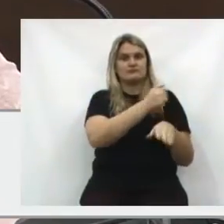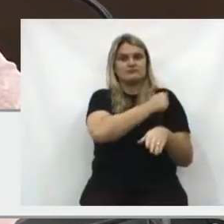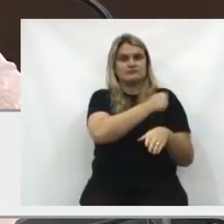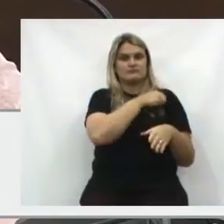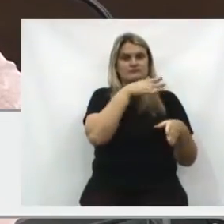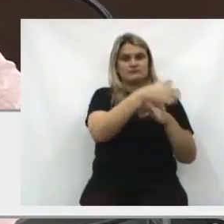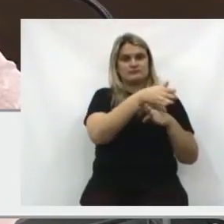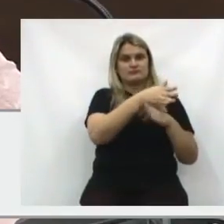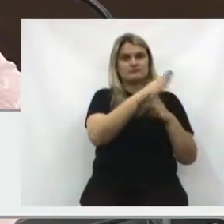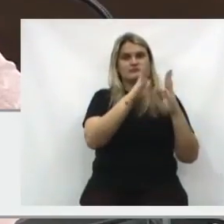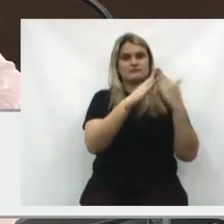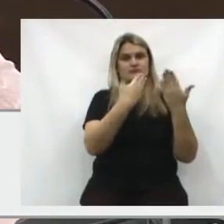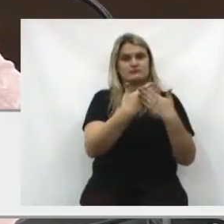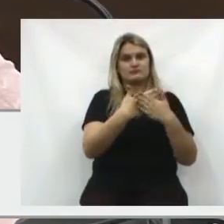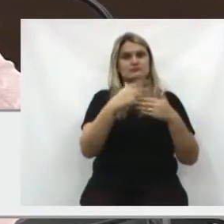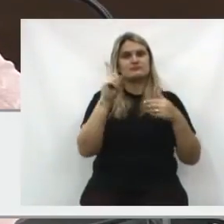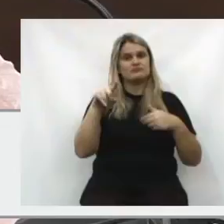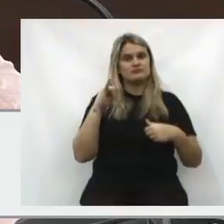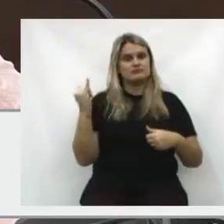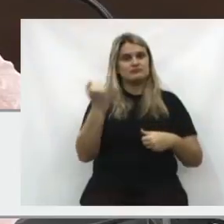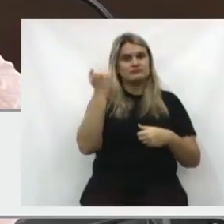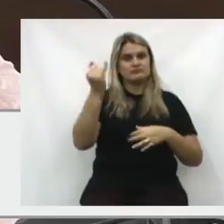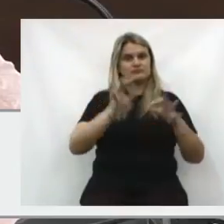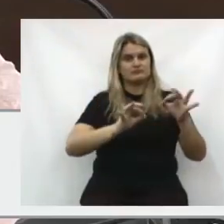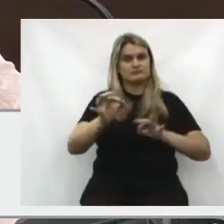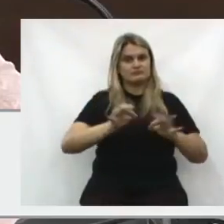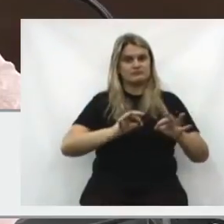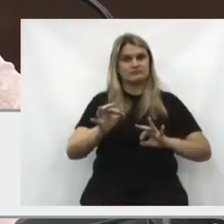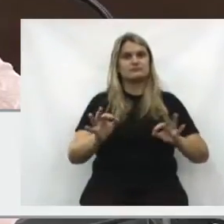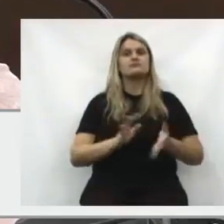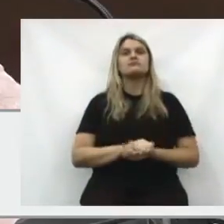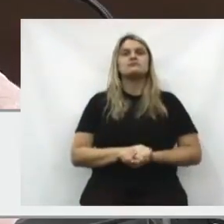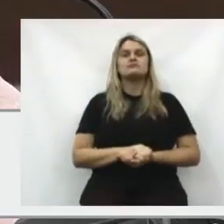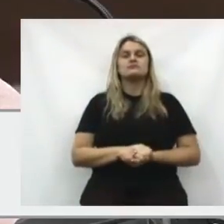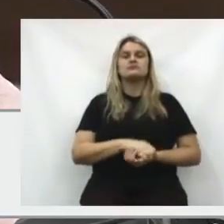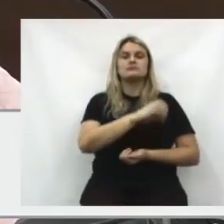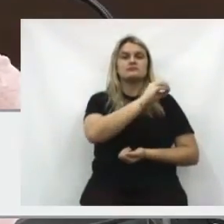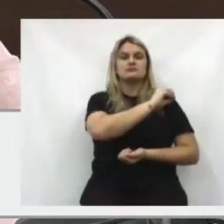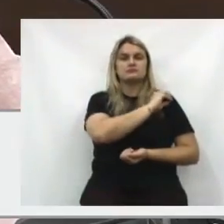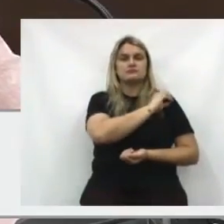e alunos, sendo de grande necessidade sua manutenção.